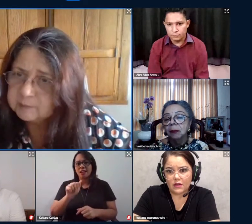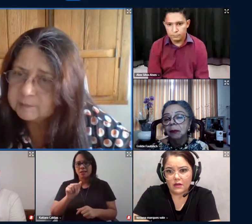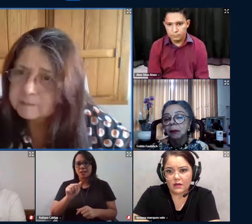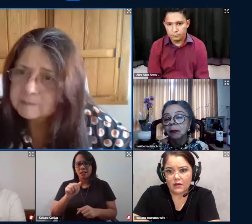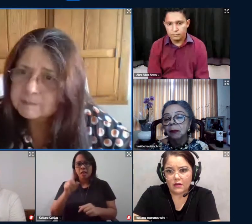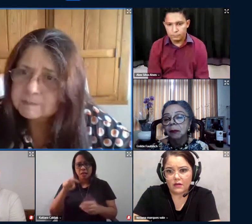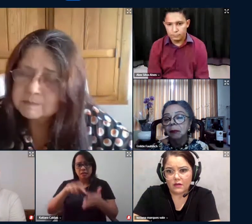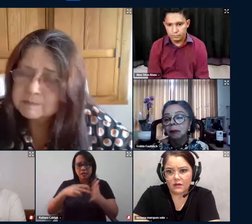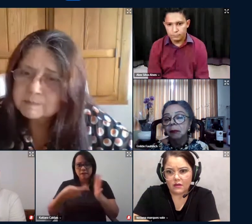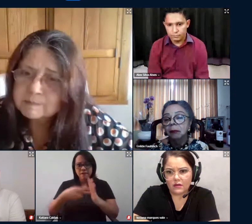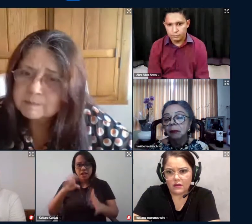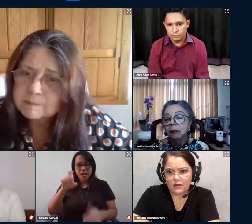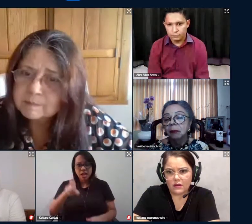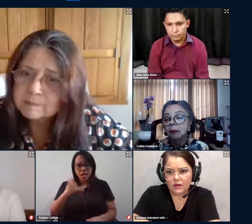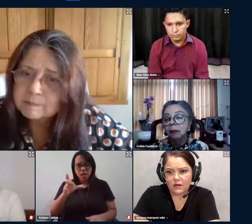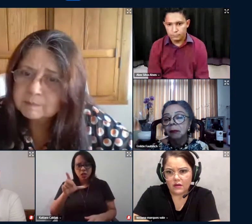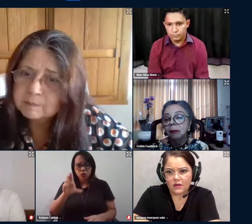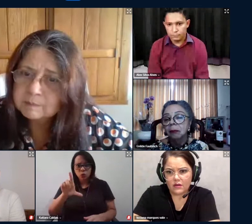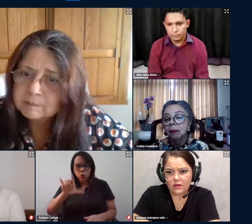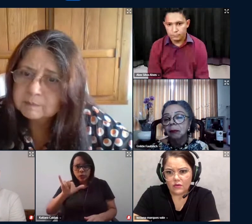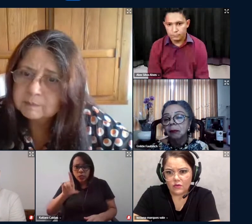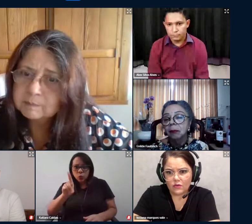arquivo.